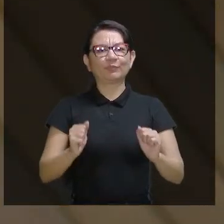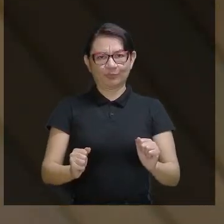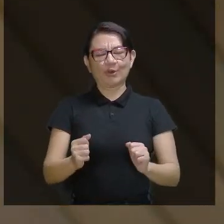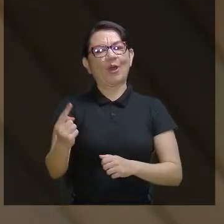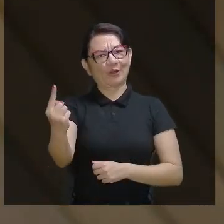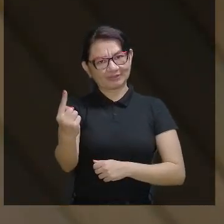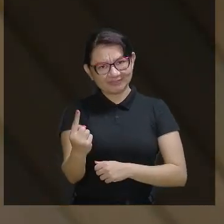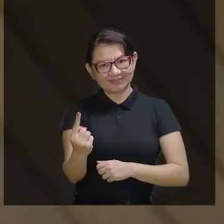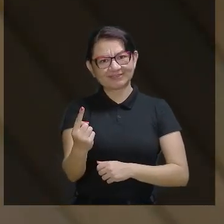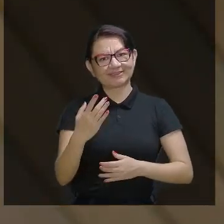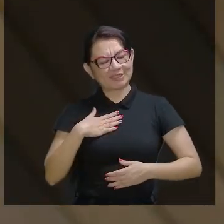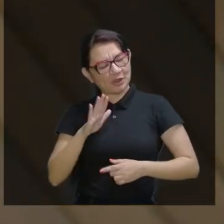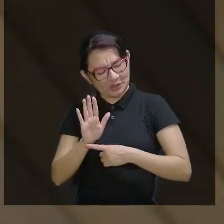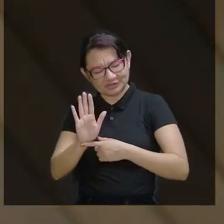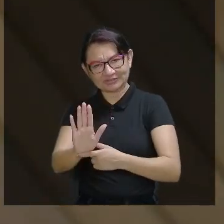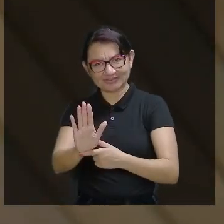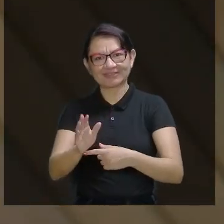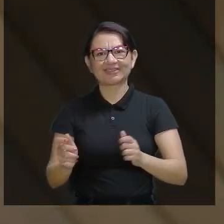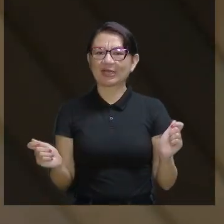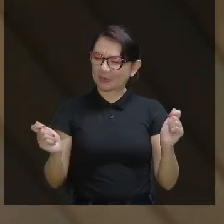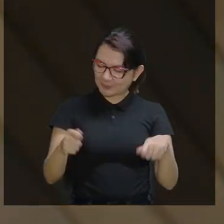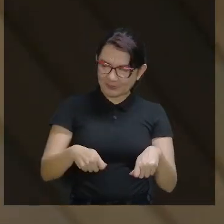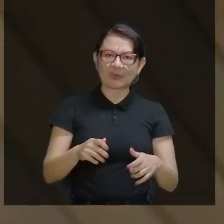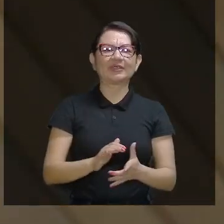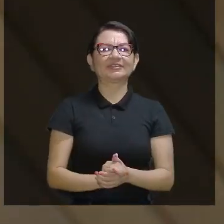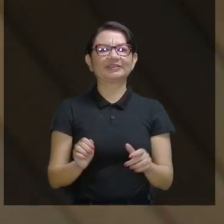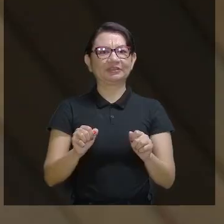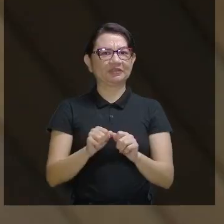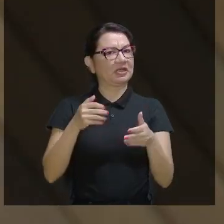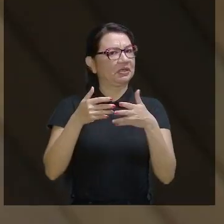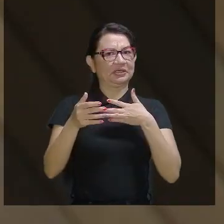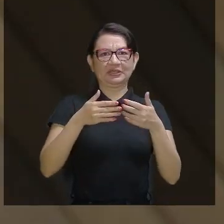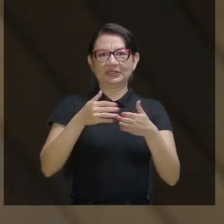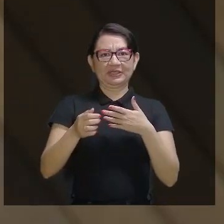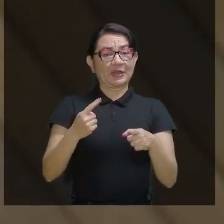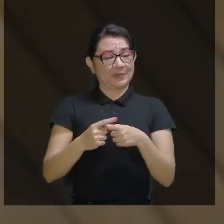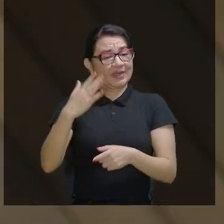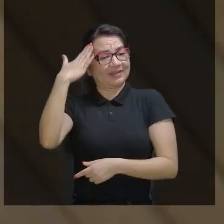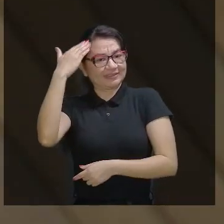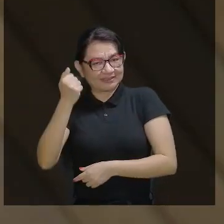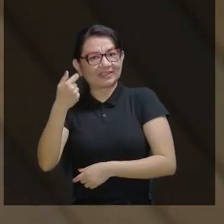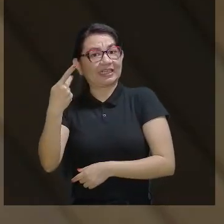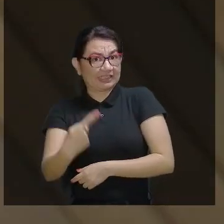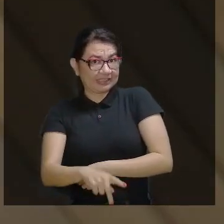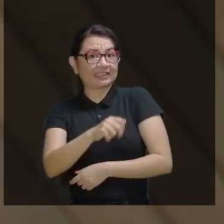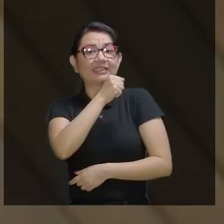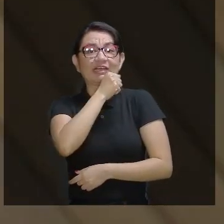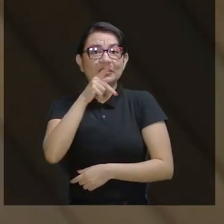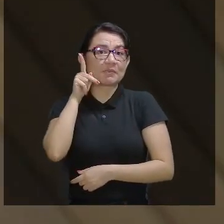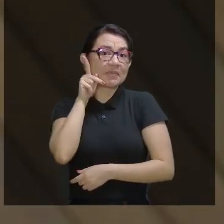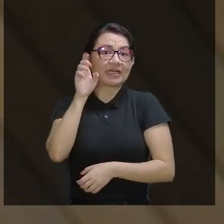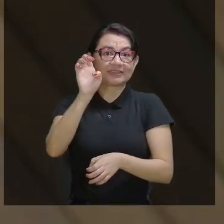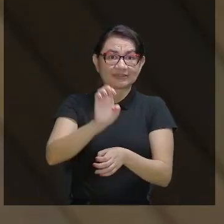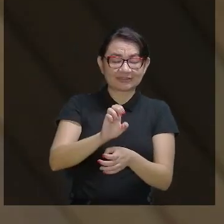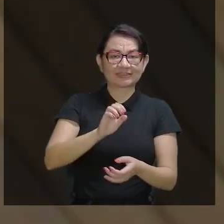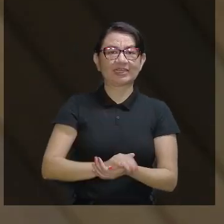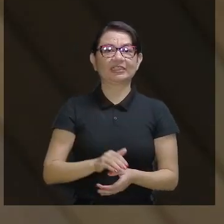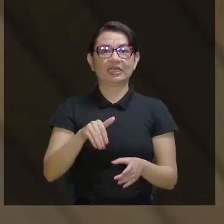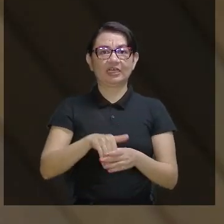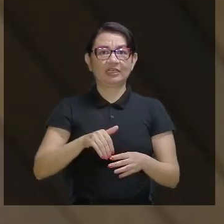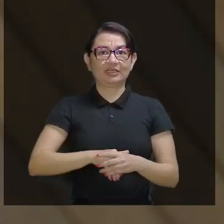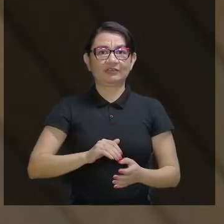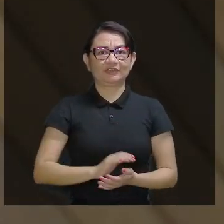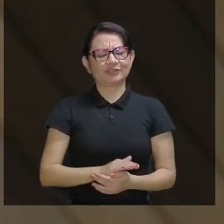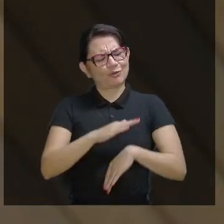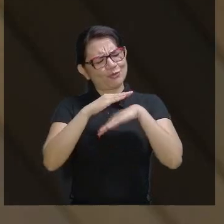aquilo que eu puder ajudar, para aquilo que eu puder fazer, porque eu sei que aqui no Amapá a eleição é tratada